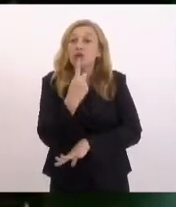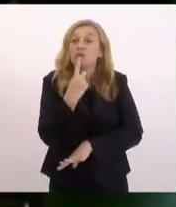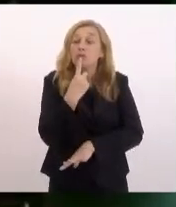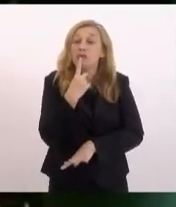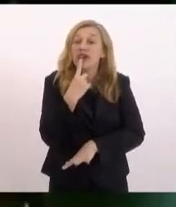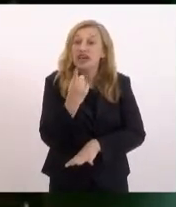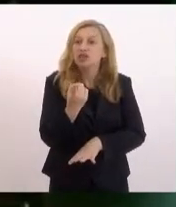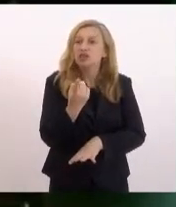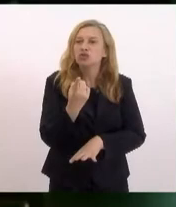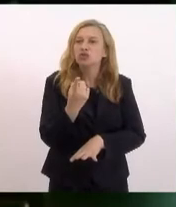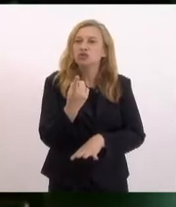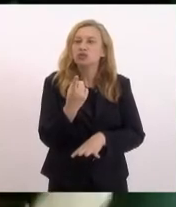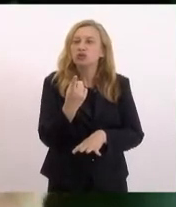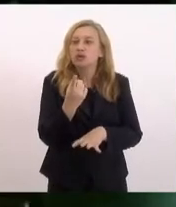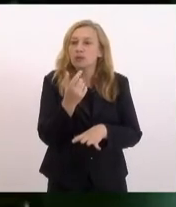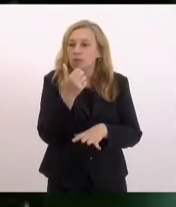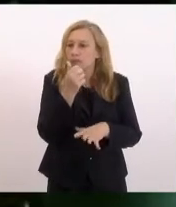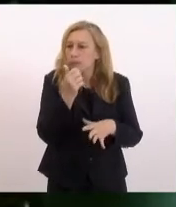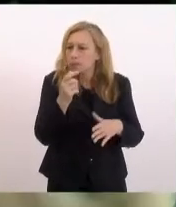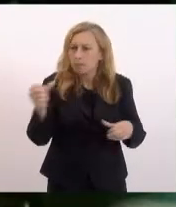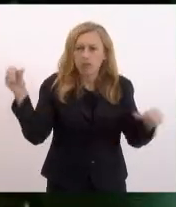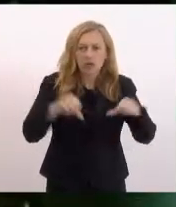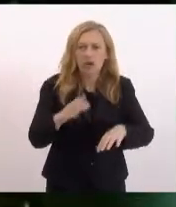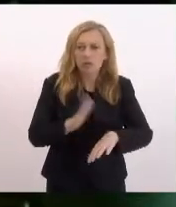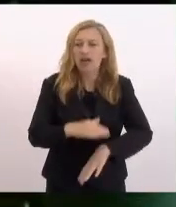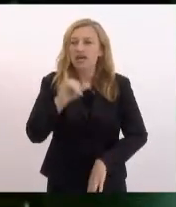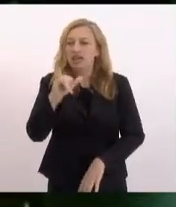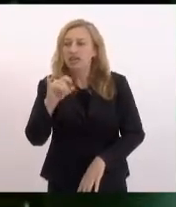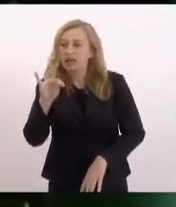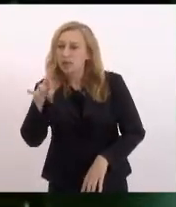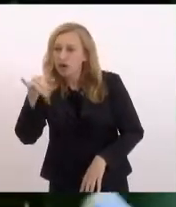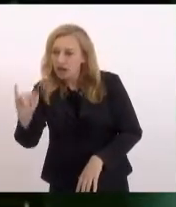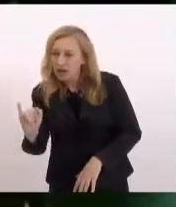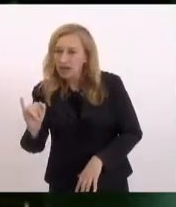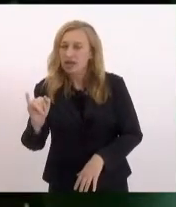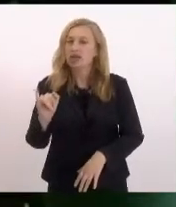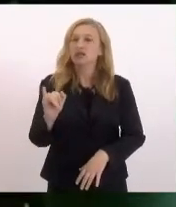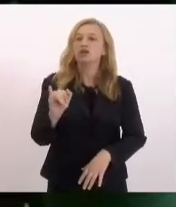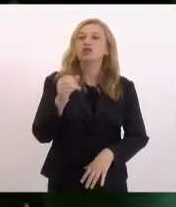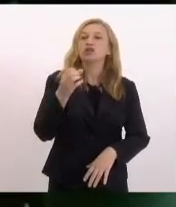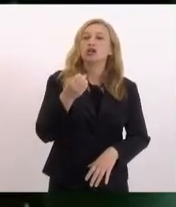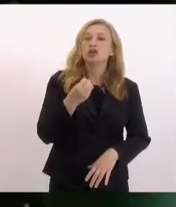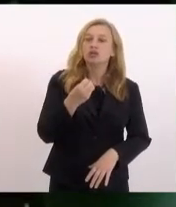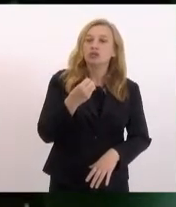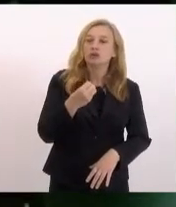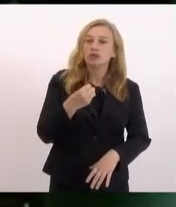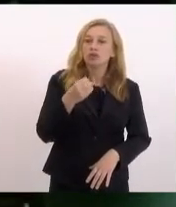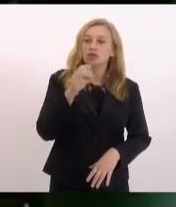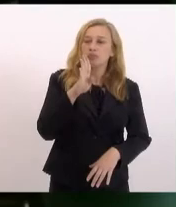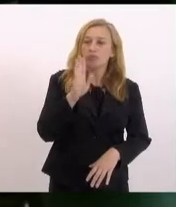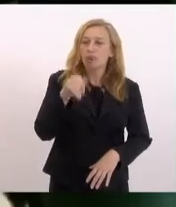atingir a capacidade máxima: Itaboraí, 95%, e Bom Jesus de